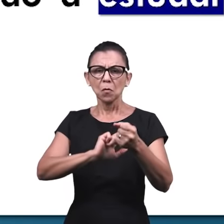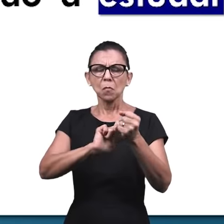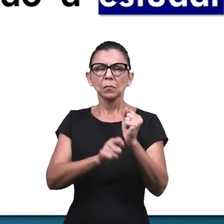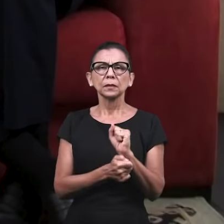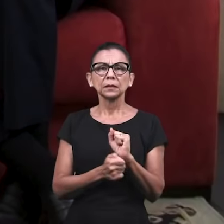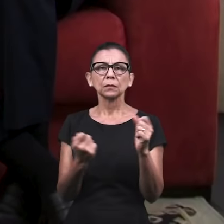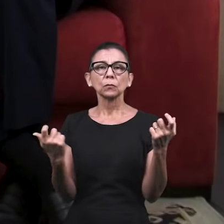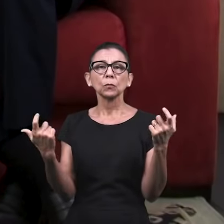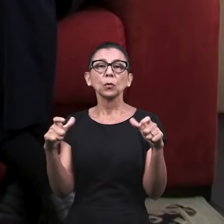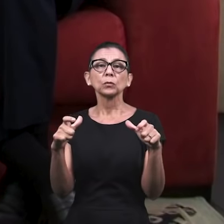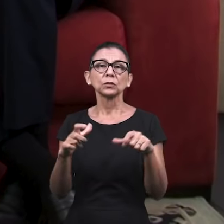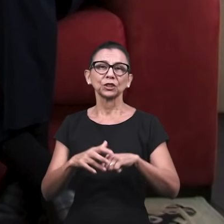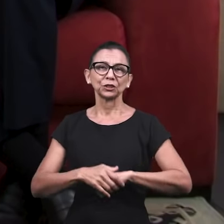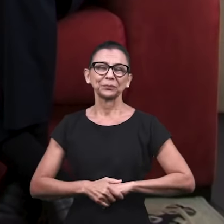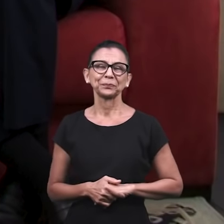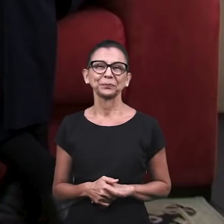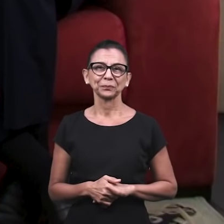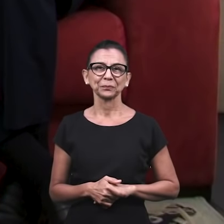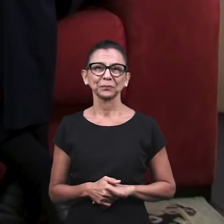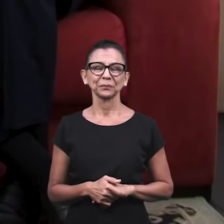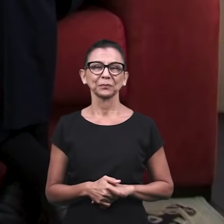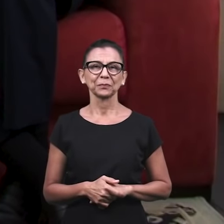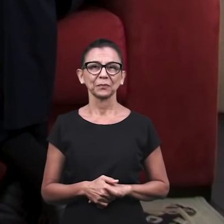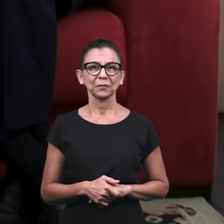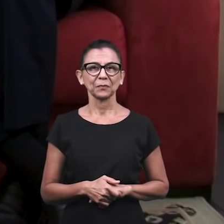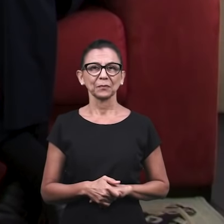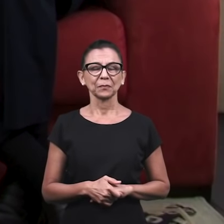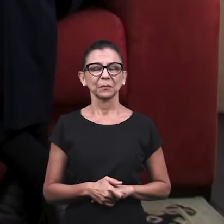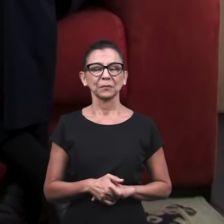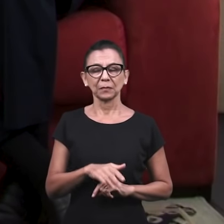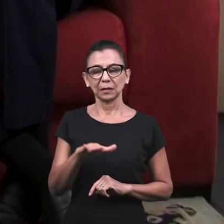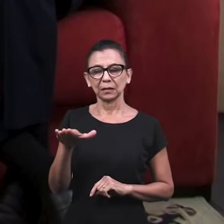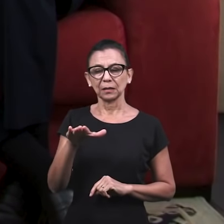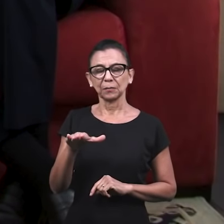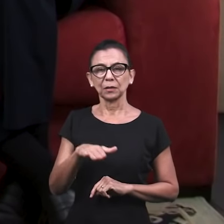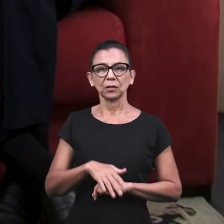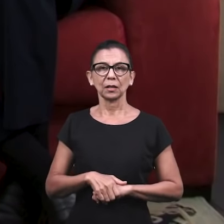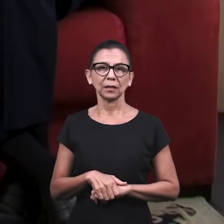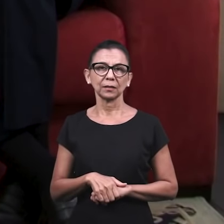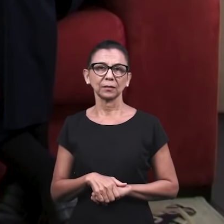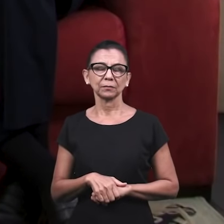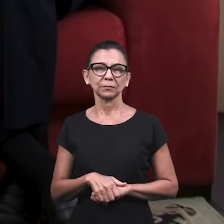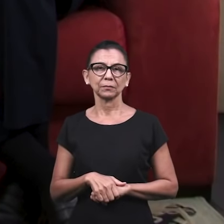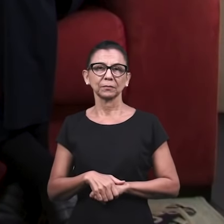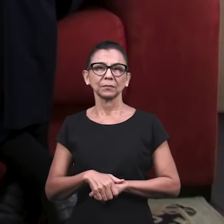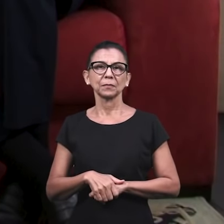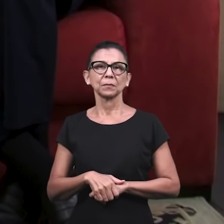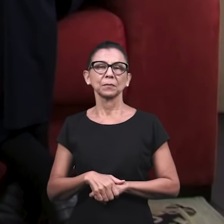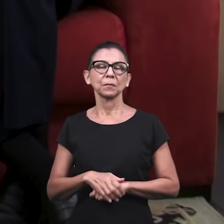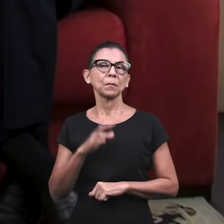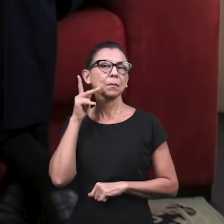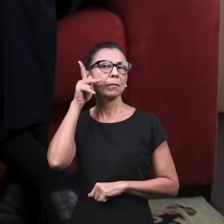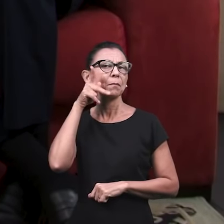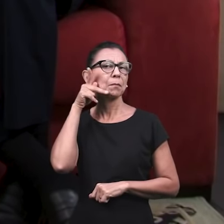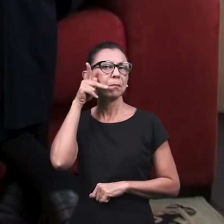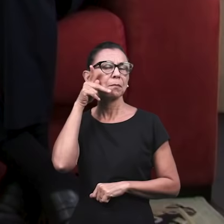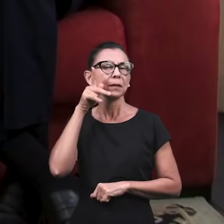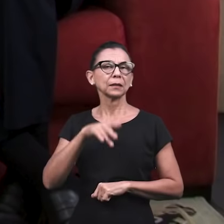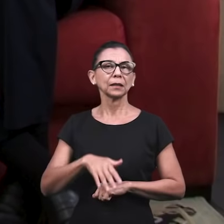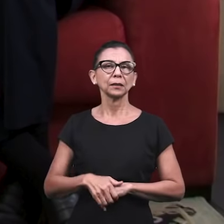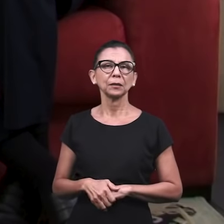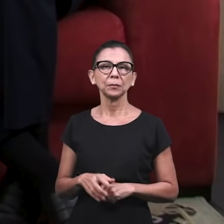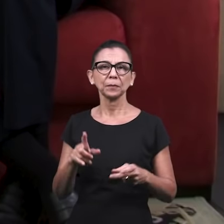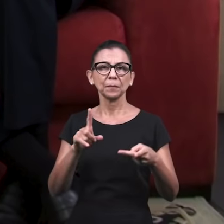mistério? A intermediária Ruth Gouveia, de Água Branca, Paraíba, vai responder. A intermediária Alice